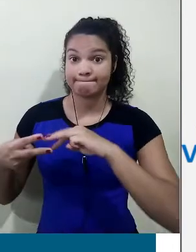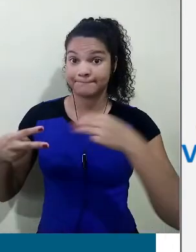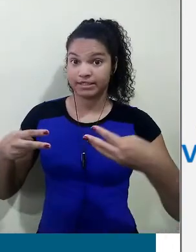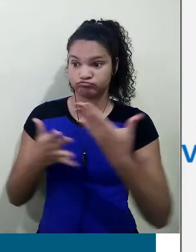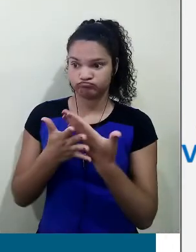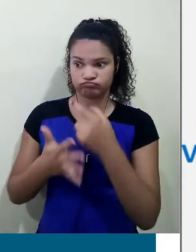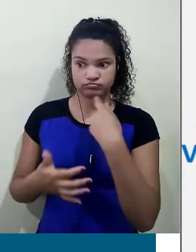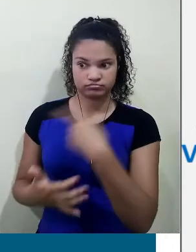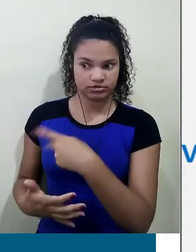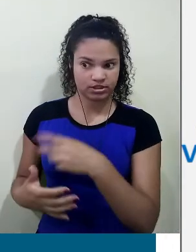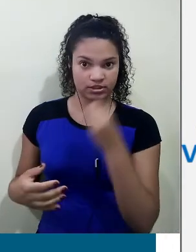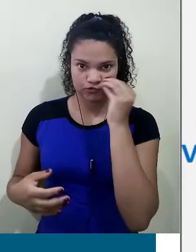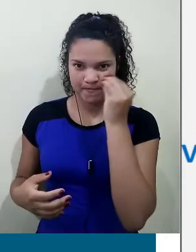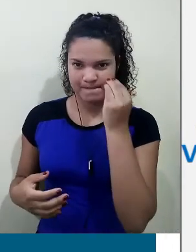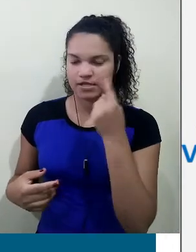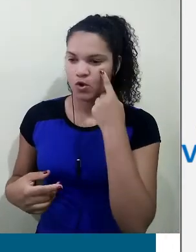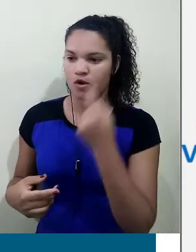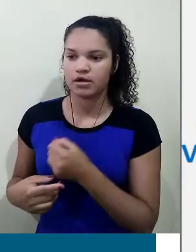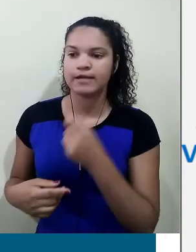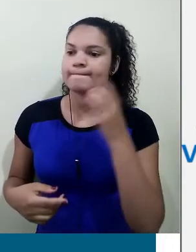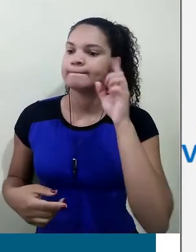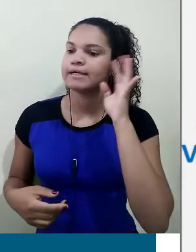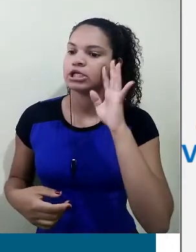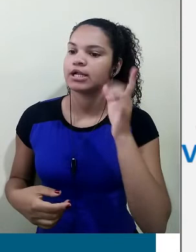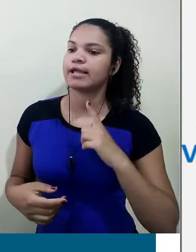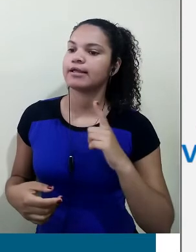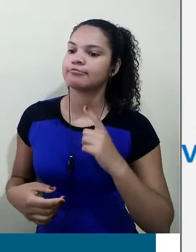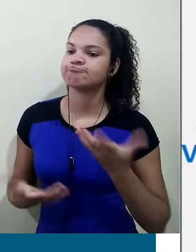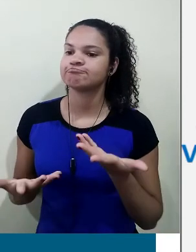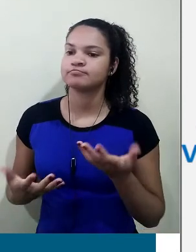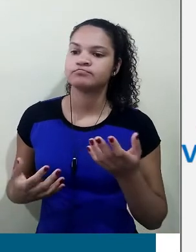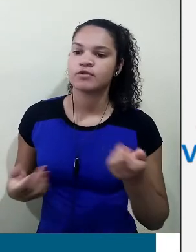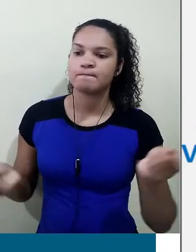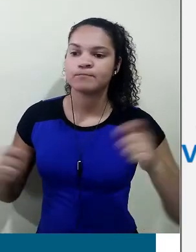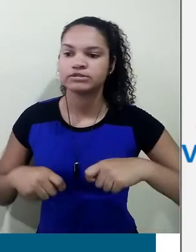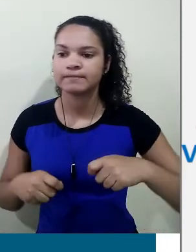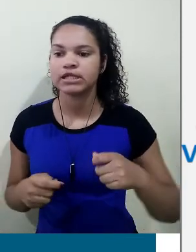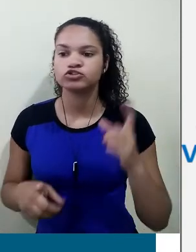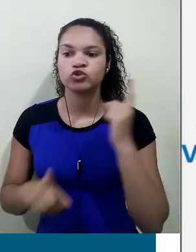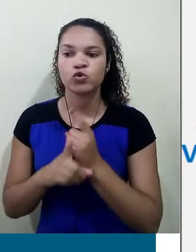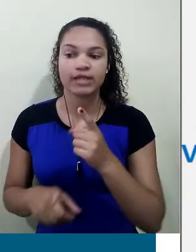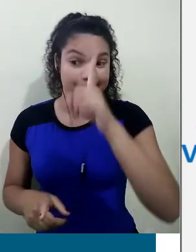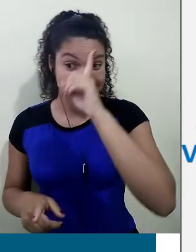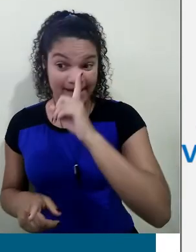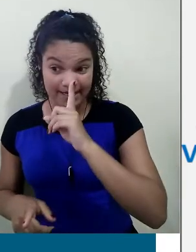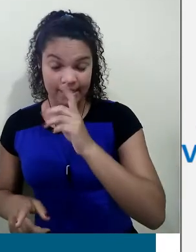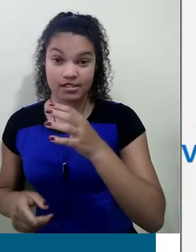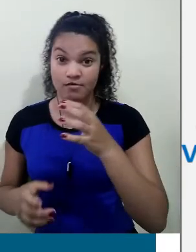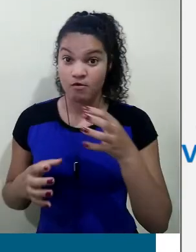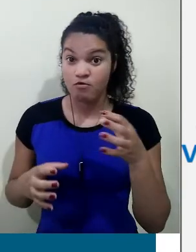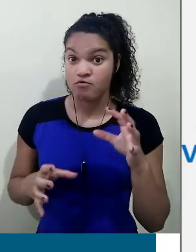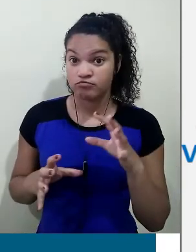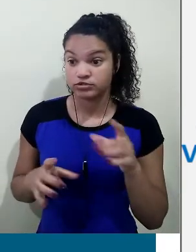que nós queremos saber a probabilidade de desse cruzamento nascerem indivíduos com sementes amarelas rugosas ou sementes